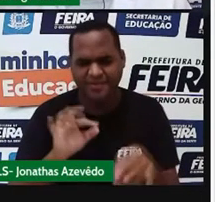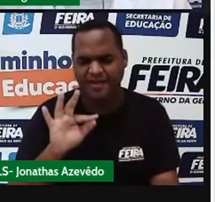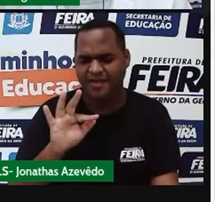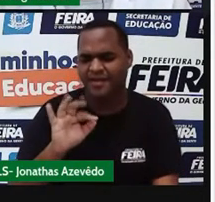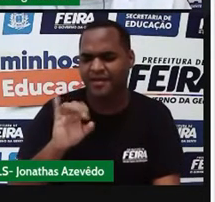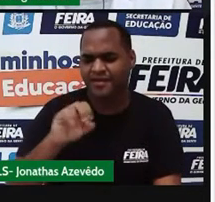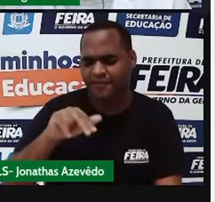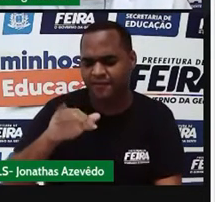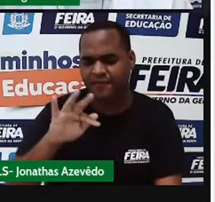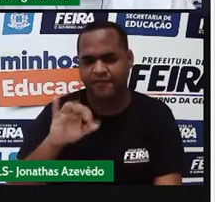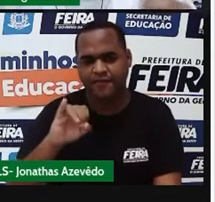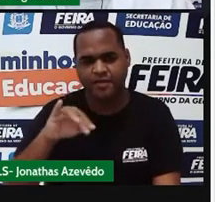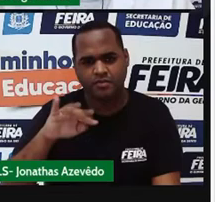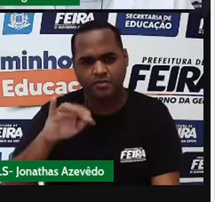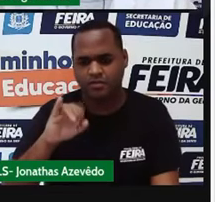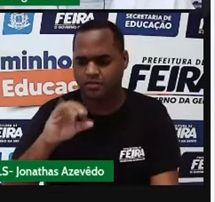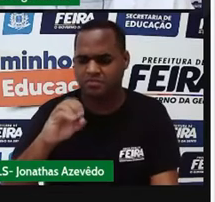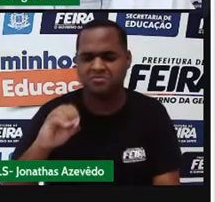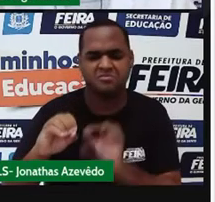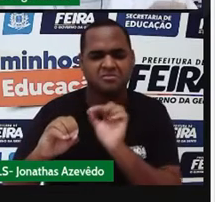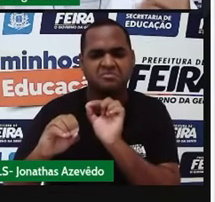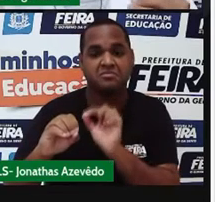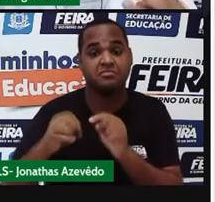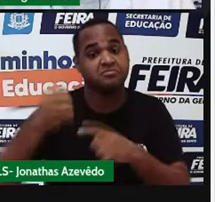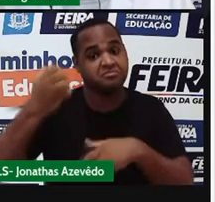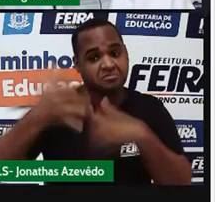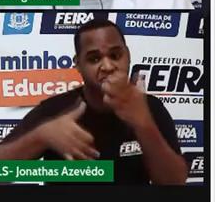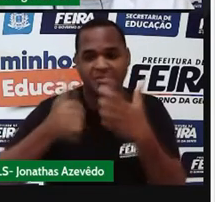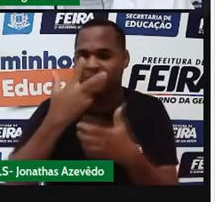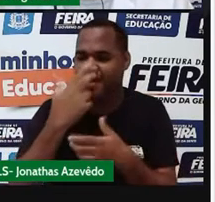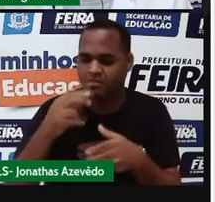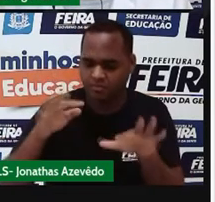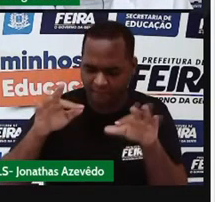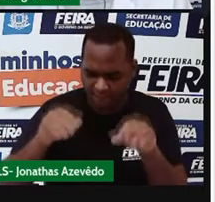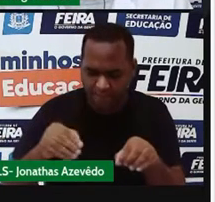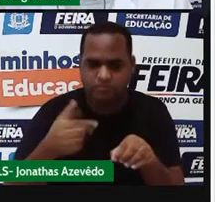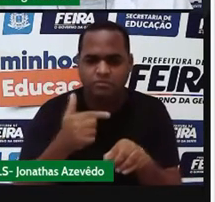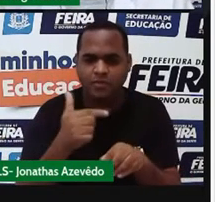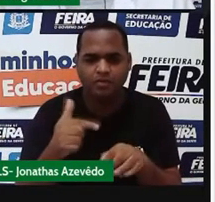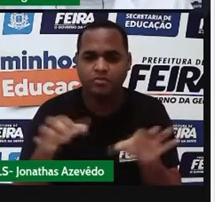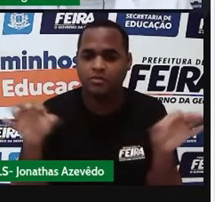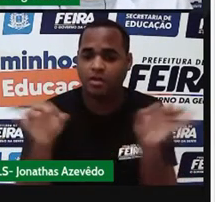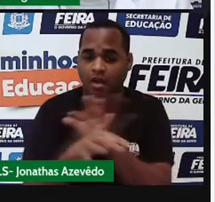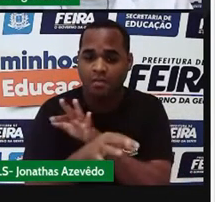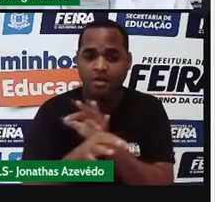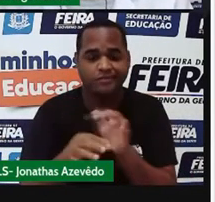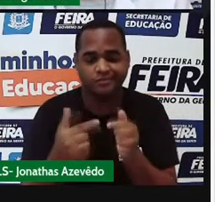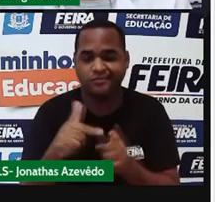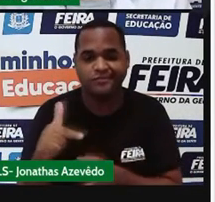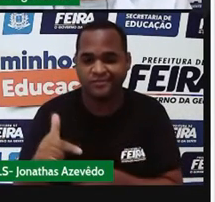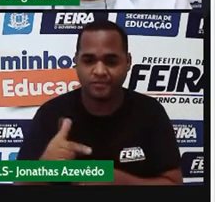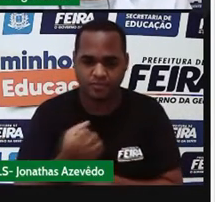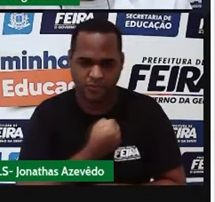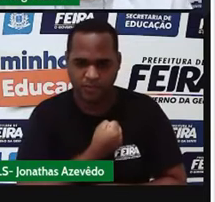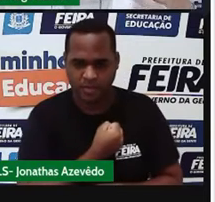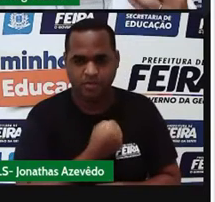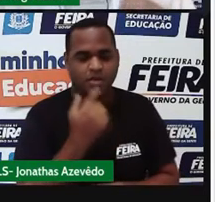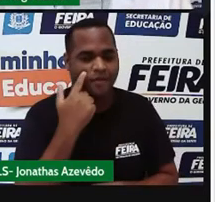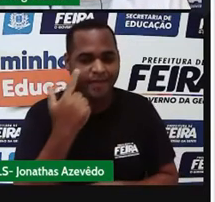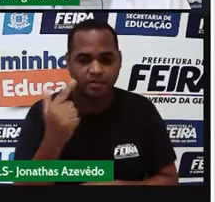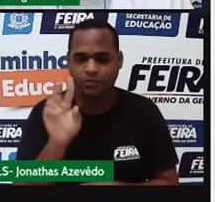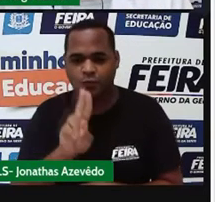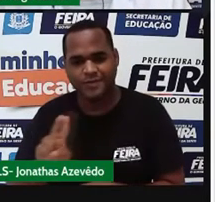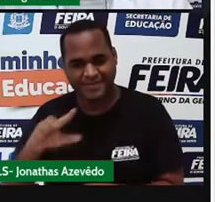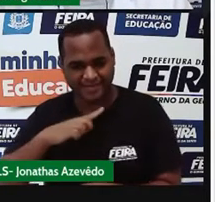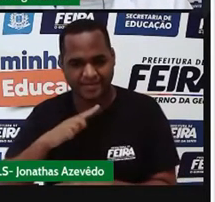gente já tem essa ideia construída que a ideia de uma coisa que não se acaba né como por exemplo os números que a gente usa para contar